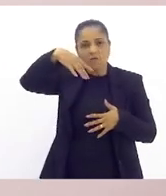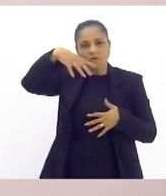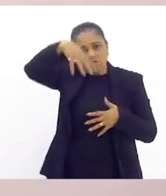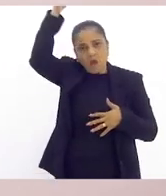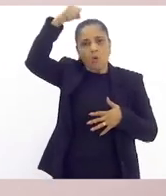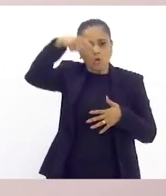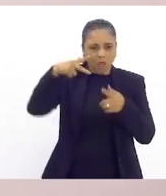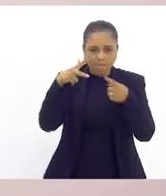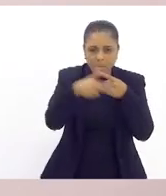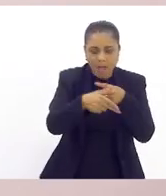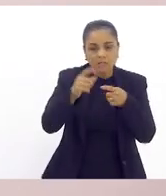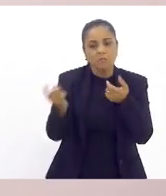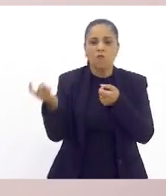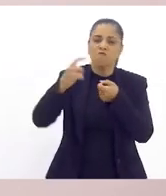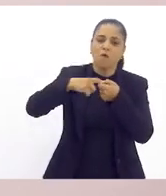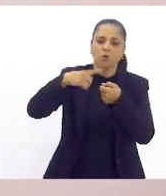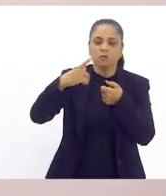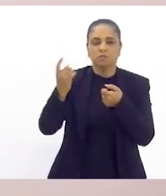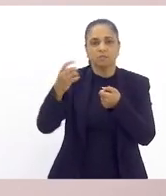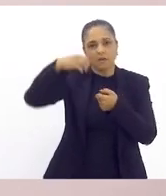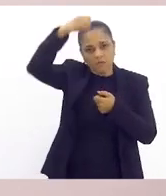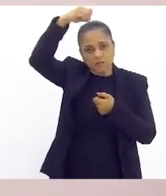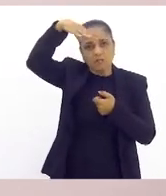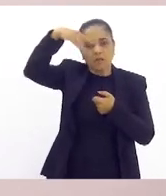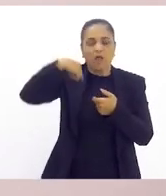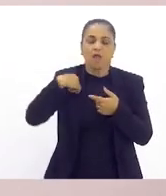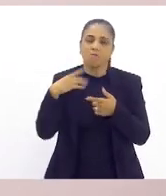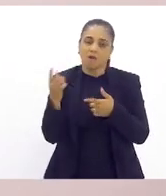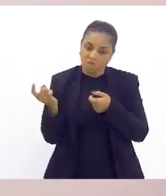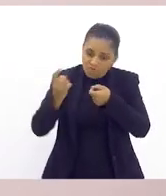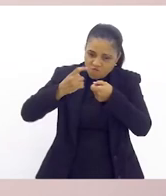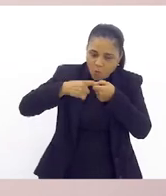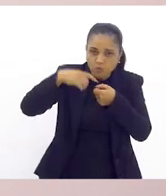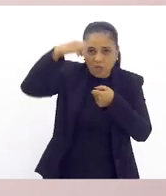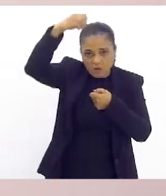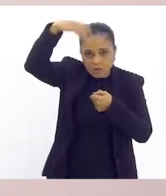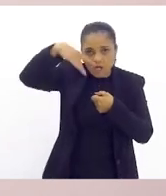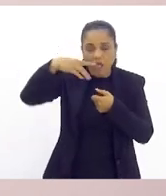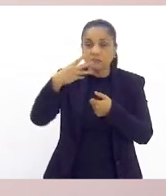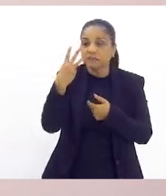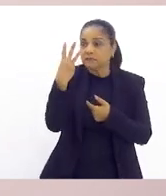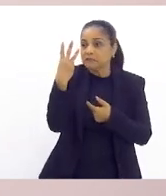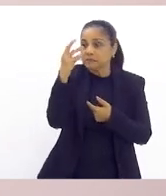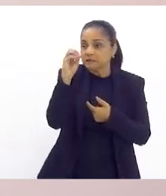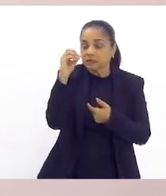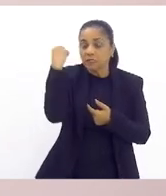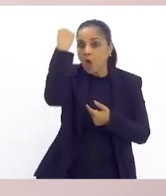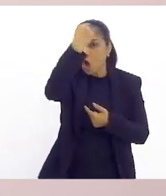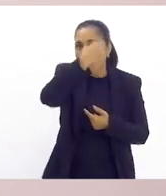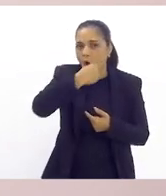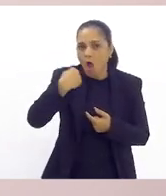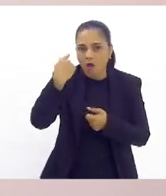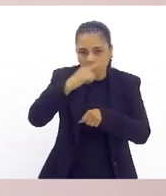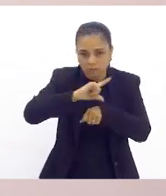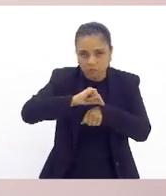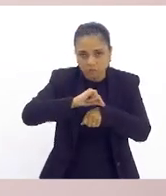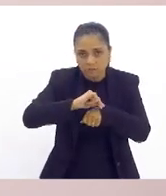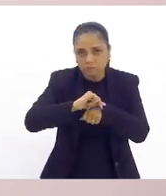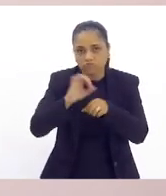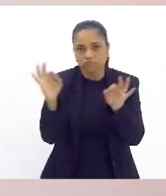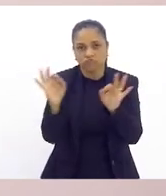volta para ligar e nessa volta para ligar eu fiquei em média de 30 horas sem energia em casa